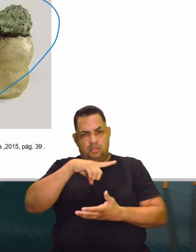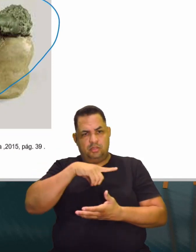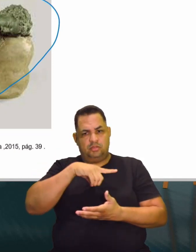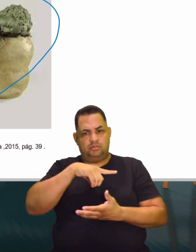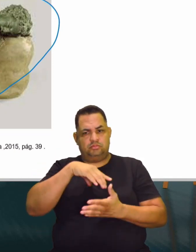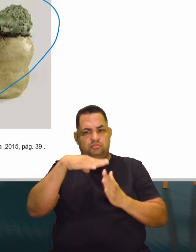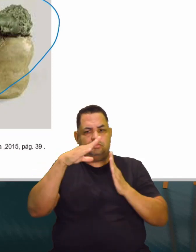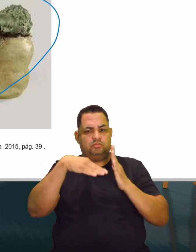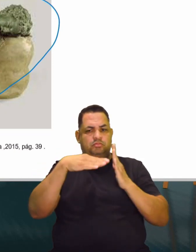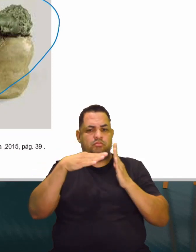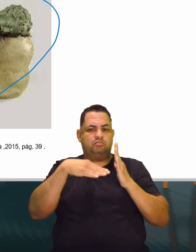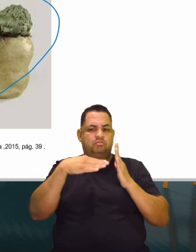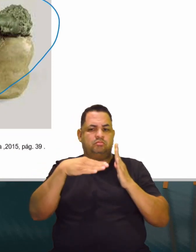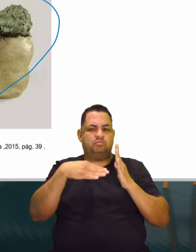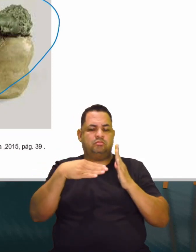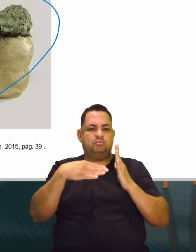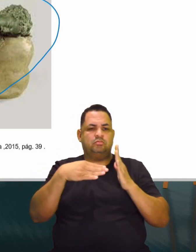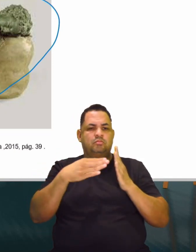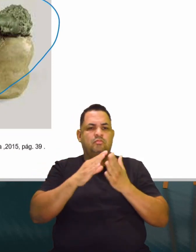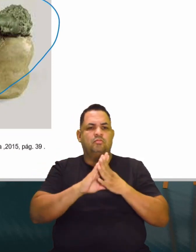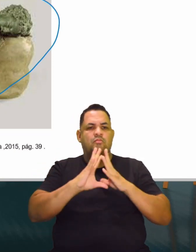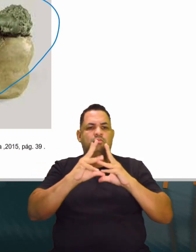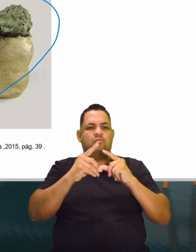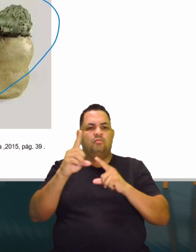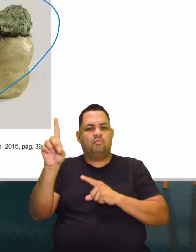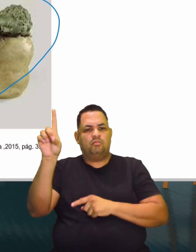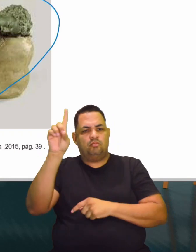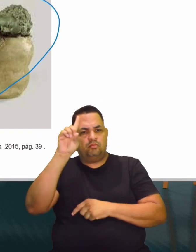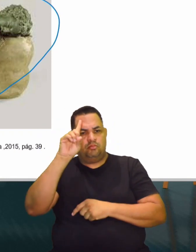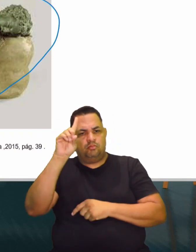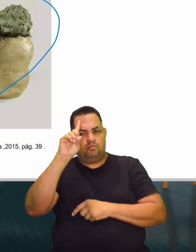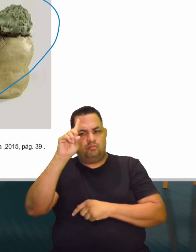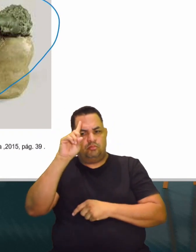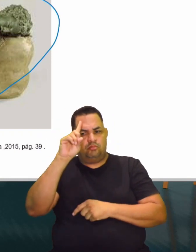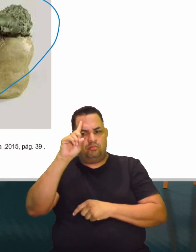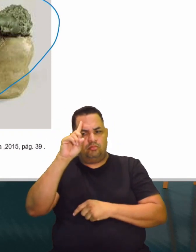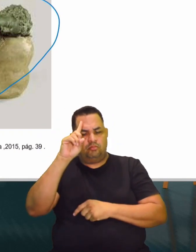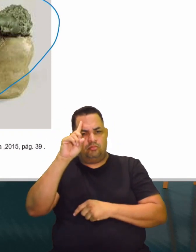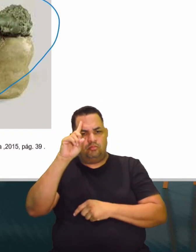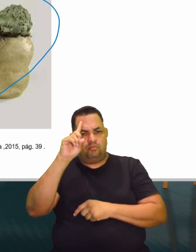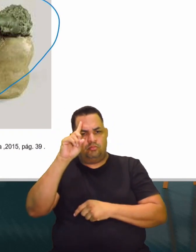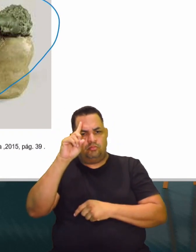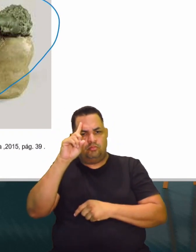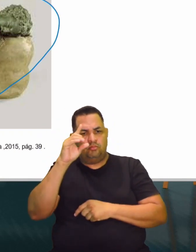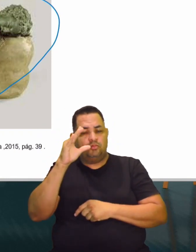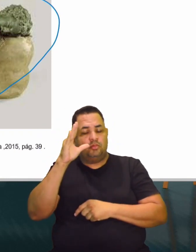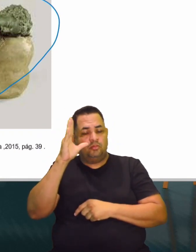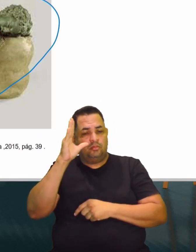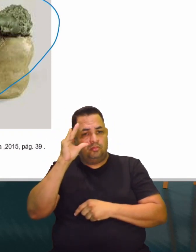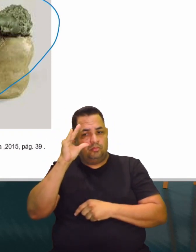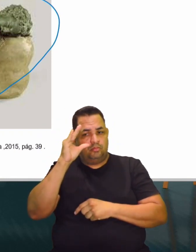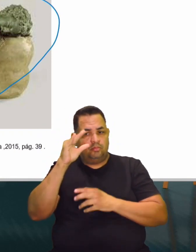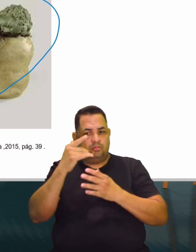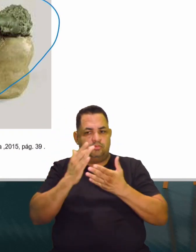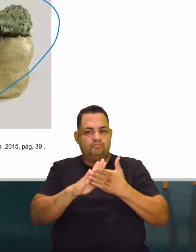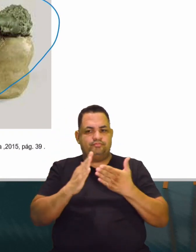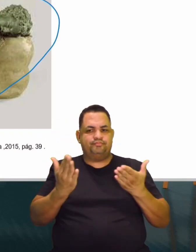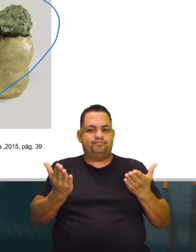pinturas de todo ali o cotidiano, né? Assim, muito interessante, ou